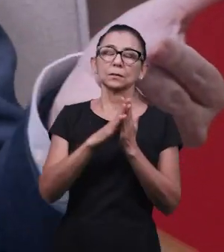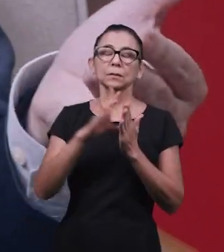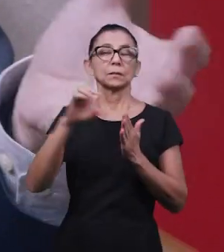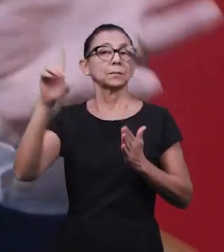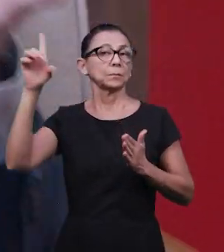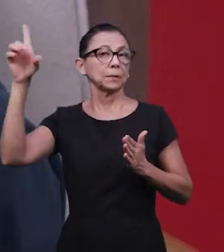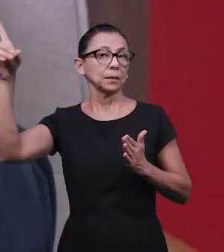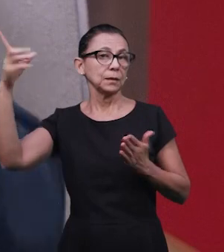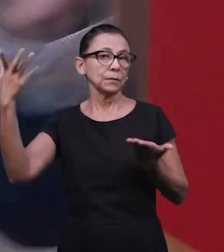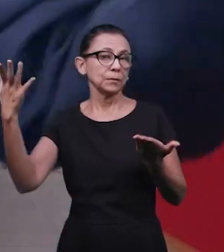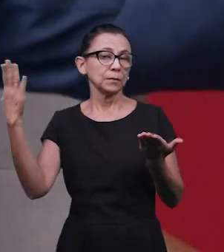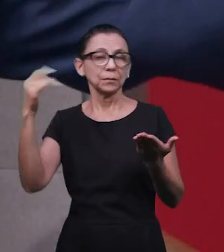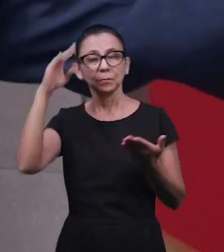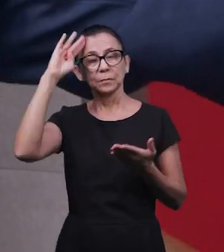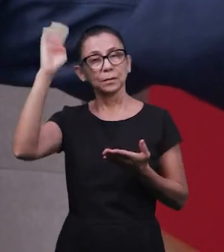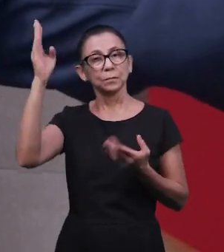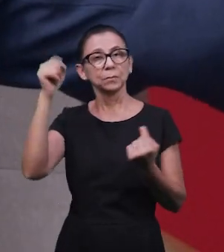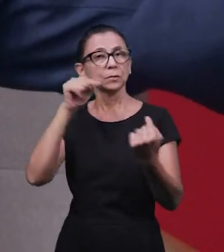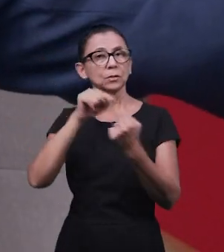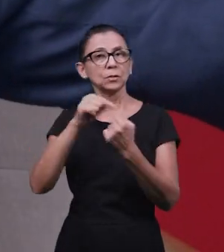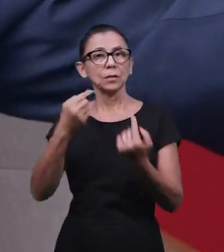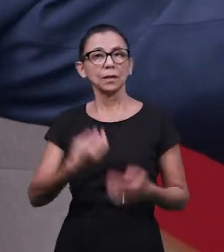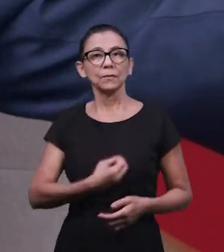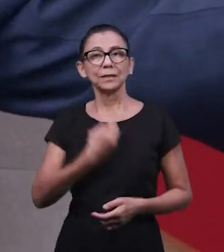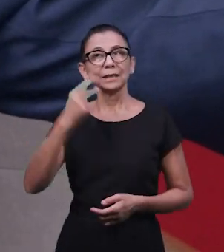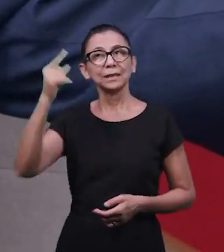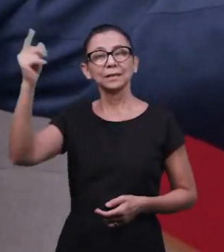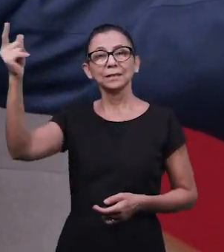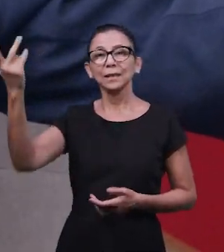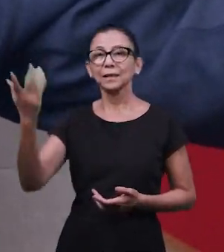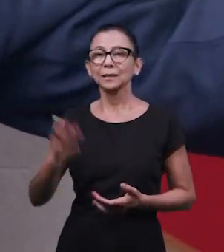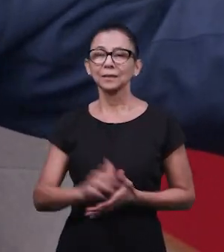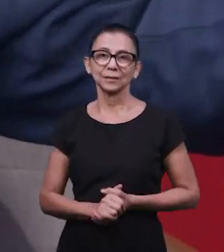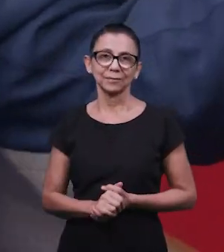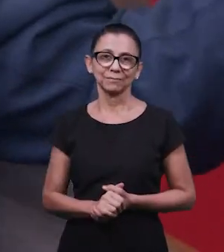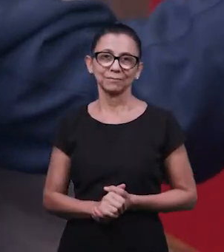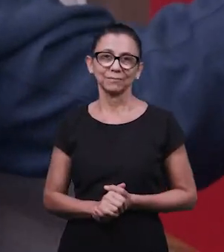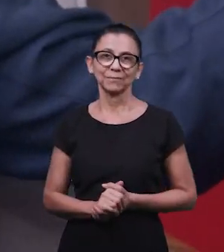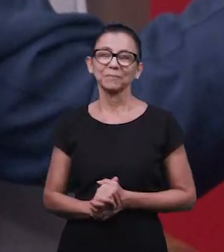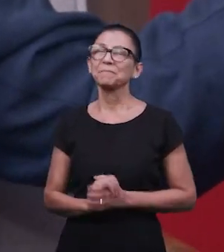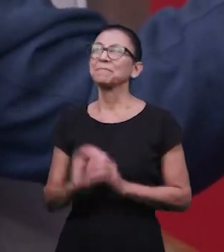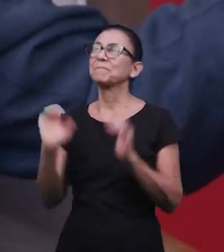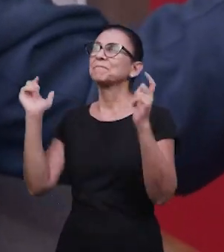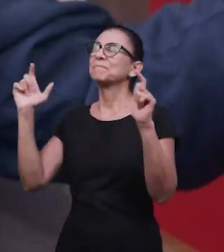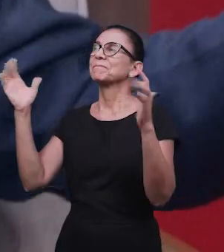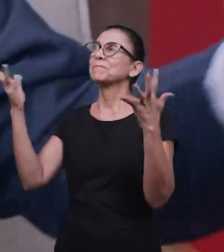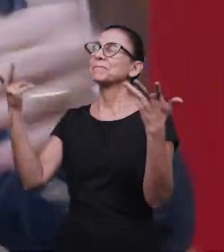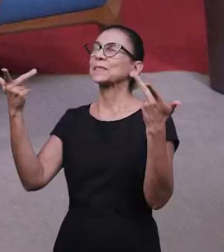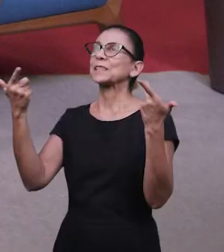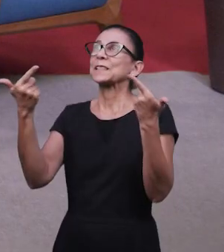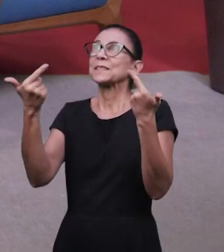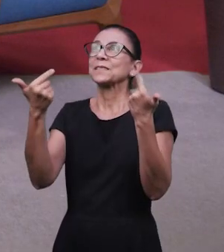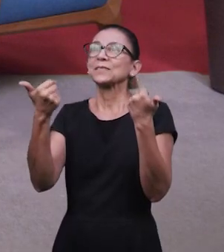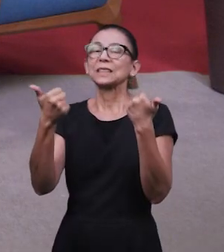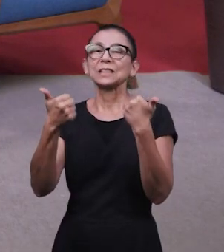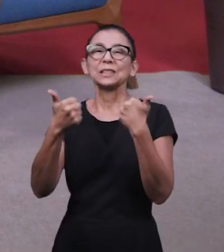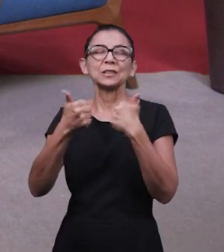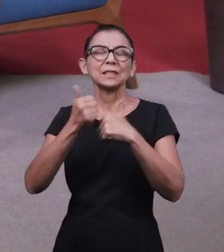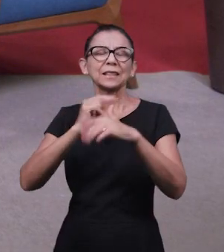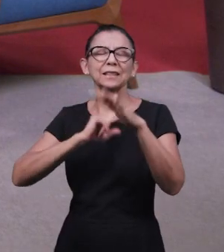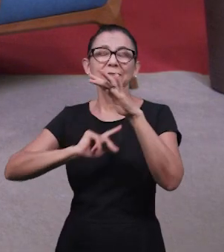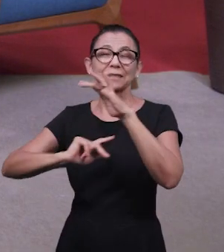para morrer, morte de cruz, tudo que o Espírito Santo está realizando, particularmente através